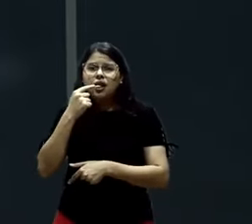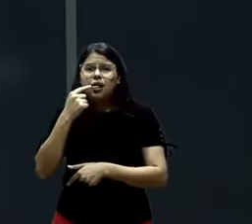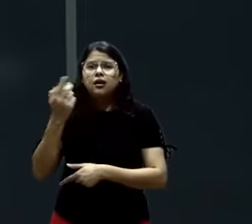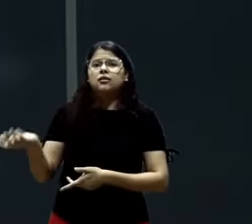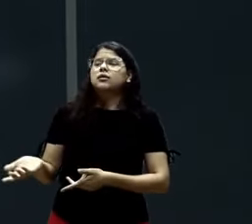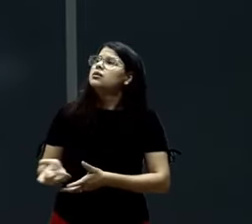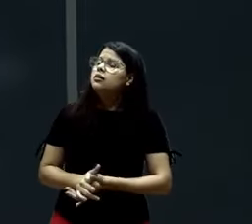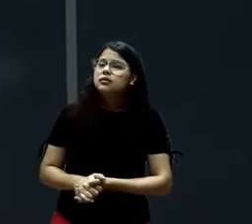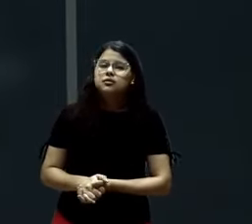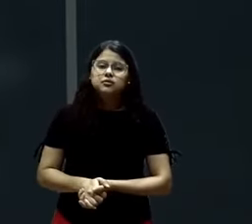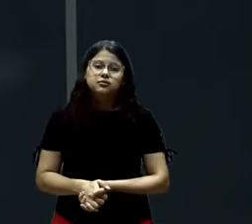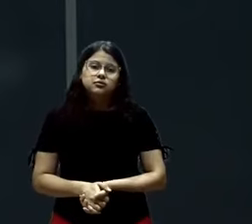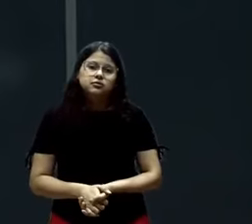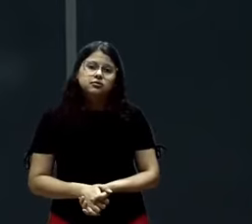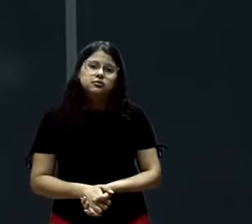Segura aí que você vai entender.